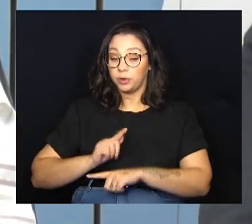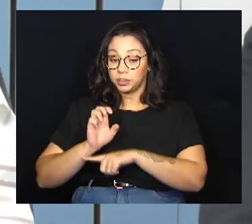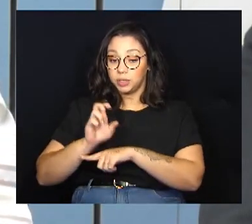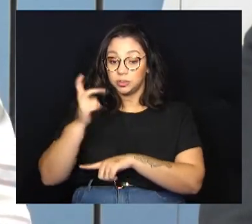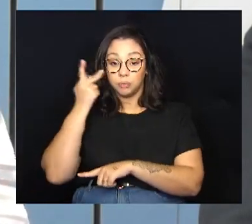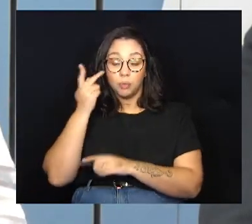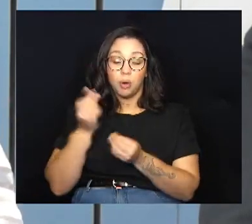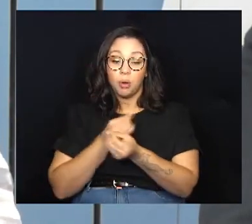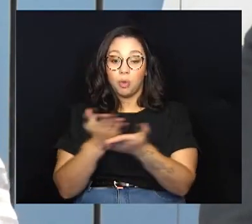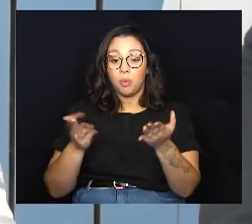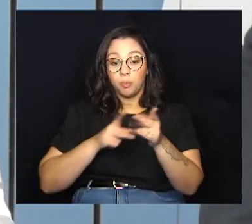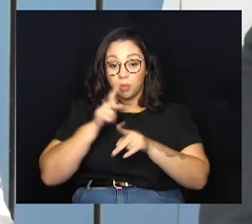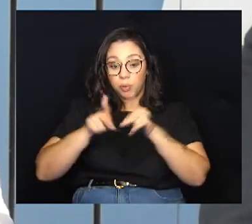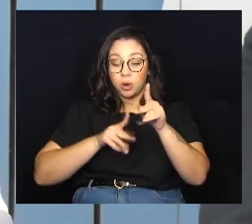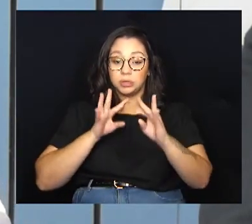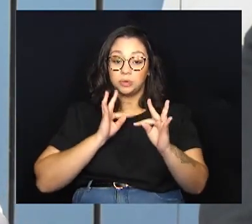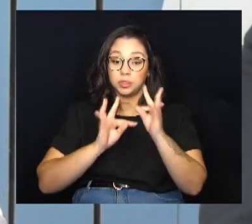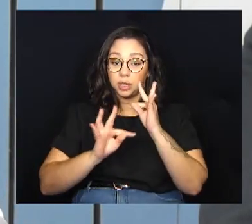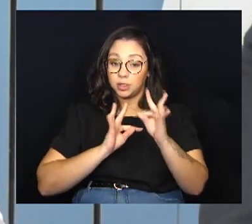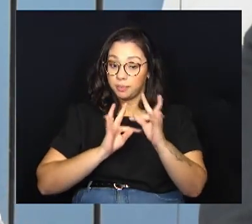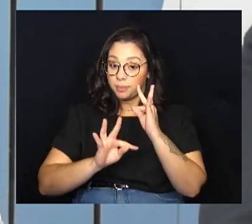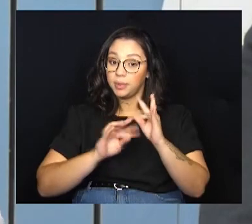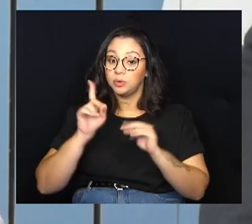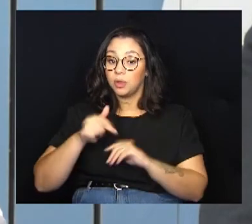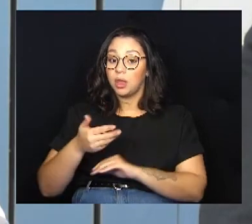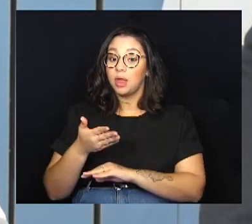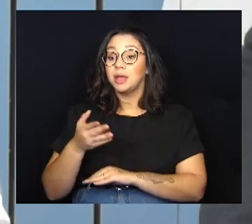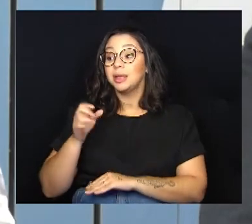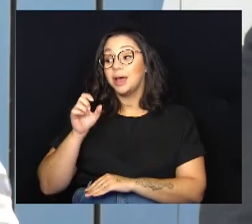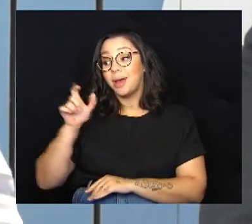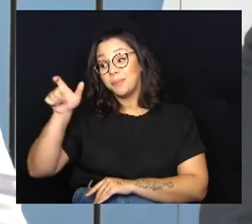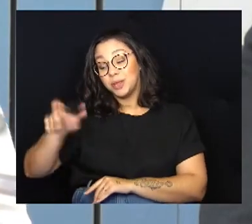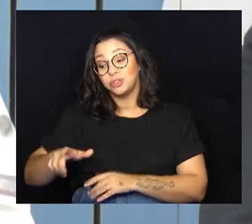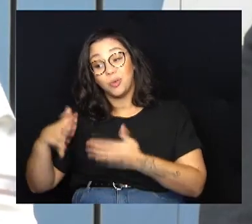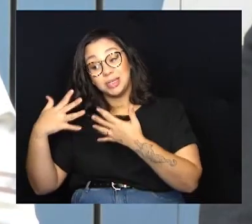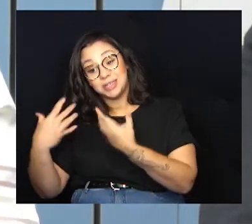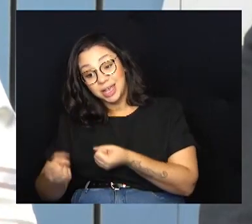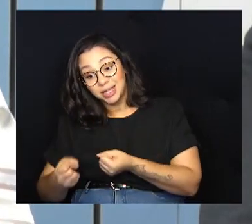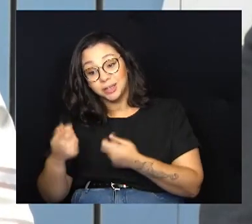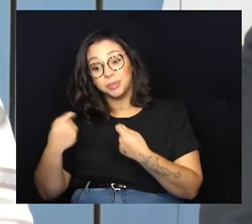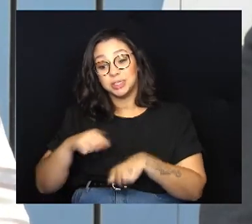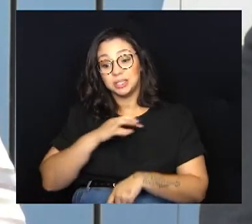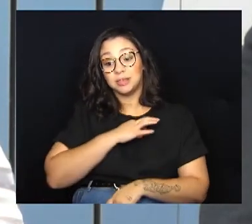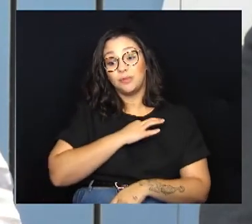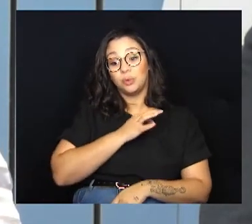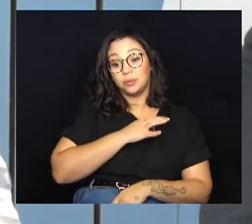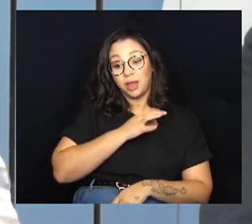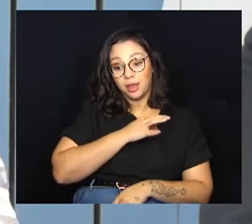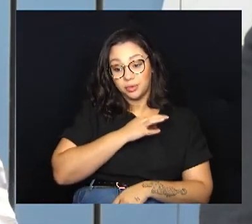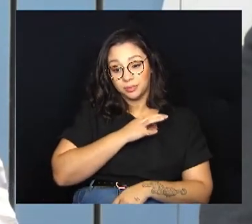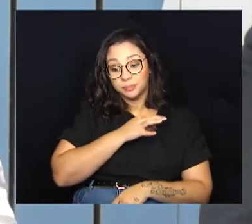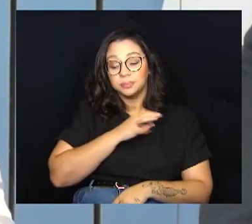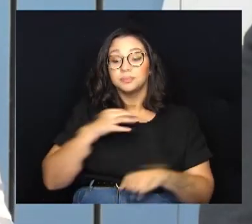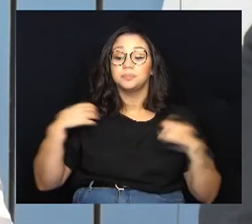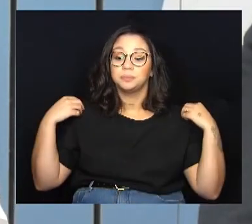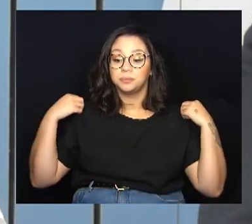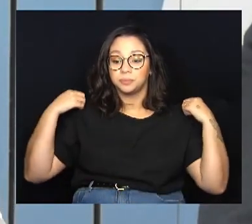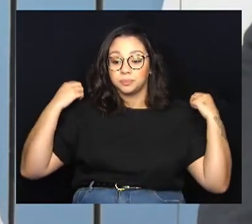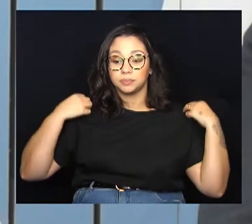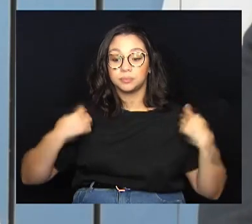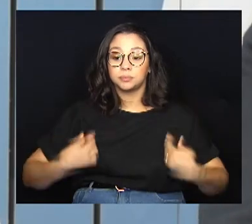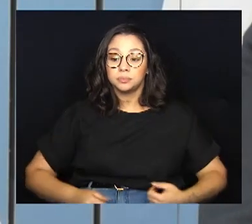dos projetos, que seria esse Centro de Acolhimento e Tratamento Municipal, essa fazenda, ou um nome pejorativo, que seria o poupa-tempo do